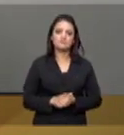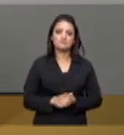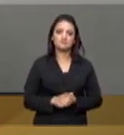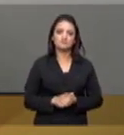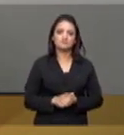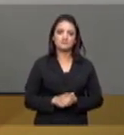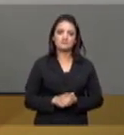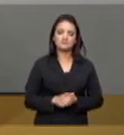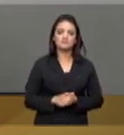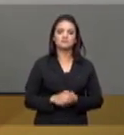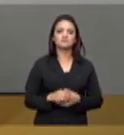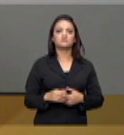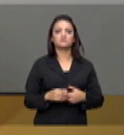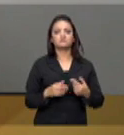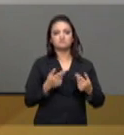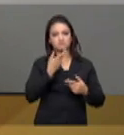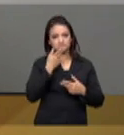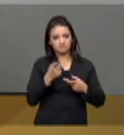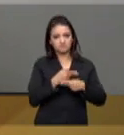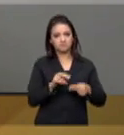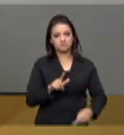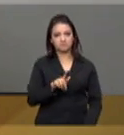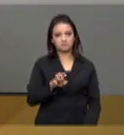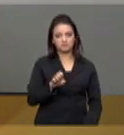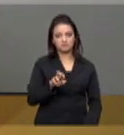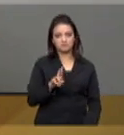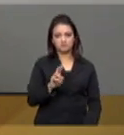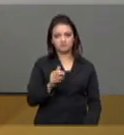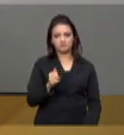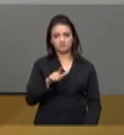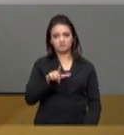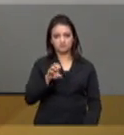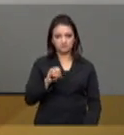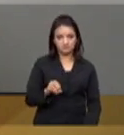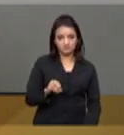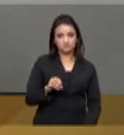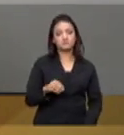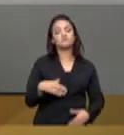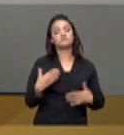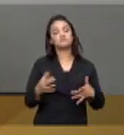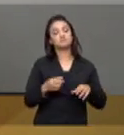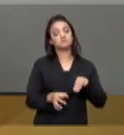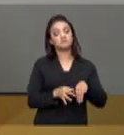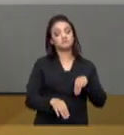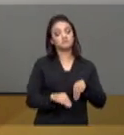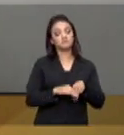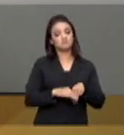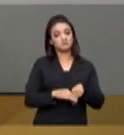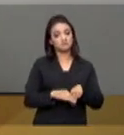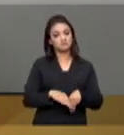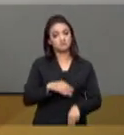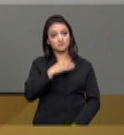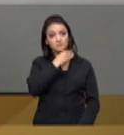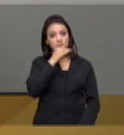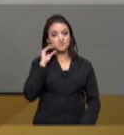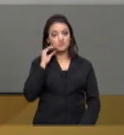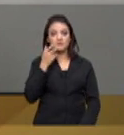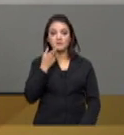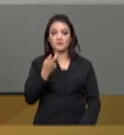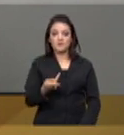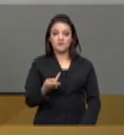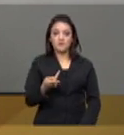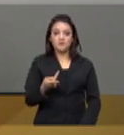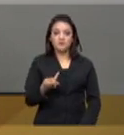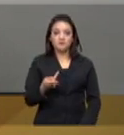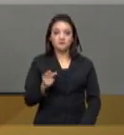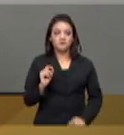lições de Geralda Taliba, Ricardo Marias de Oliveira, o ministro Celso de Mello, então, concluiu, está a folha 185 e